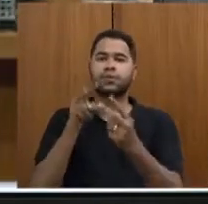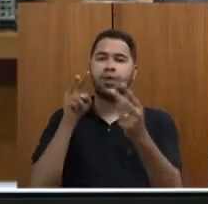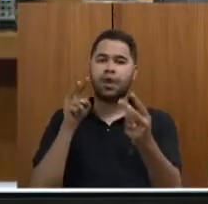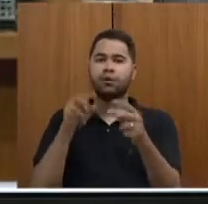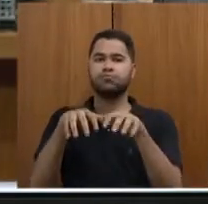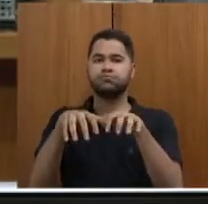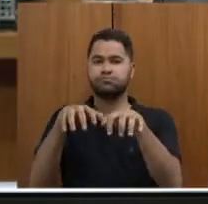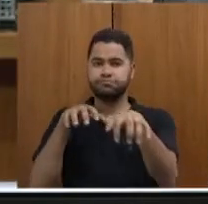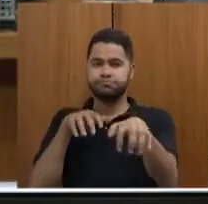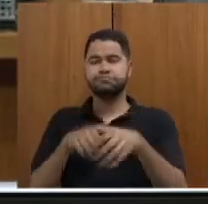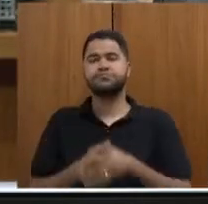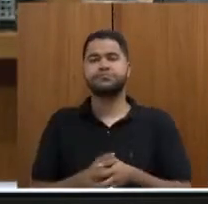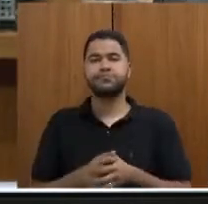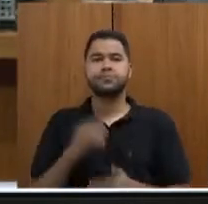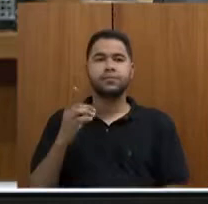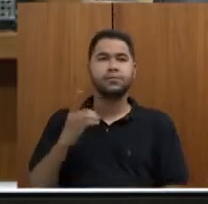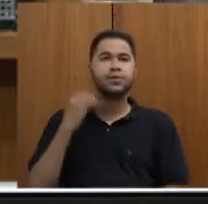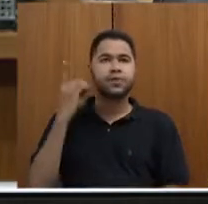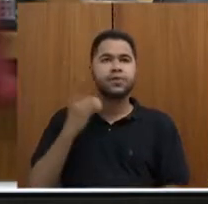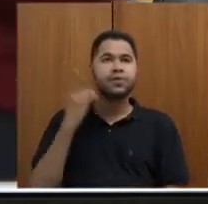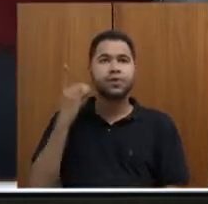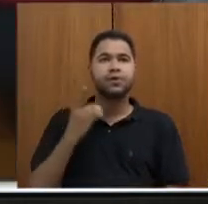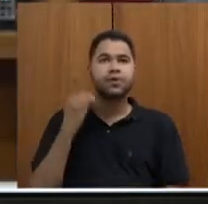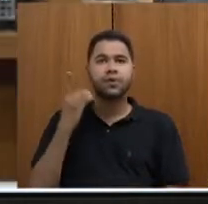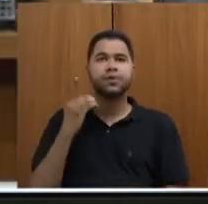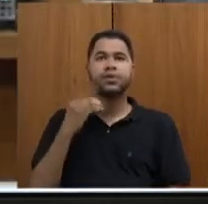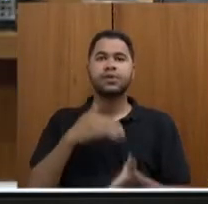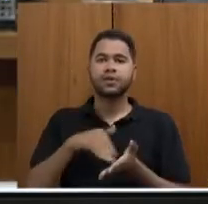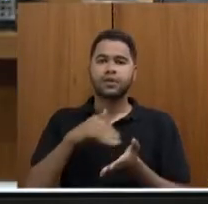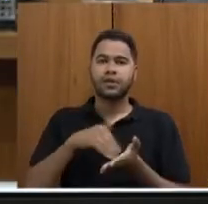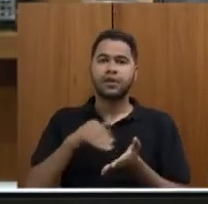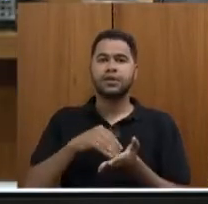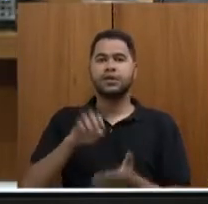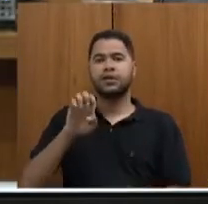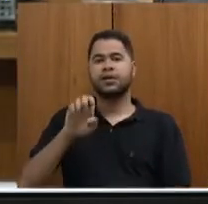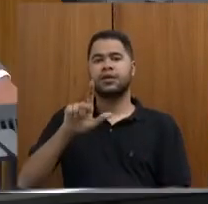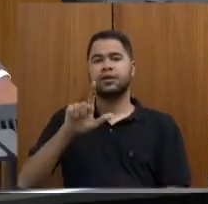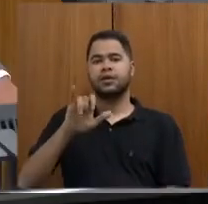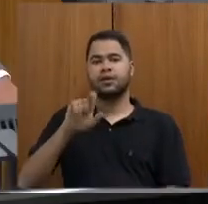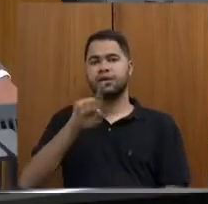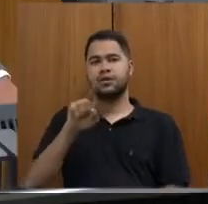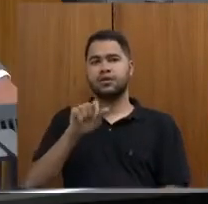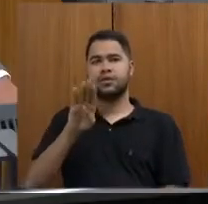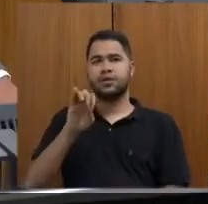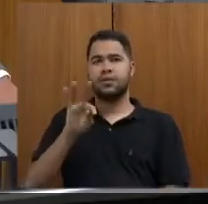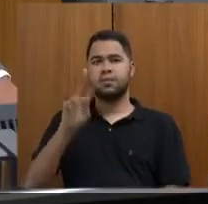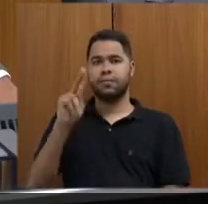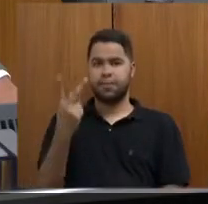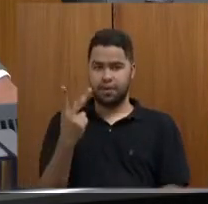remotamente, deputada, a secretária Elizabeth Jucá e toda a sua equipe,